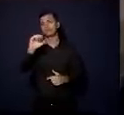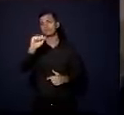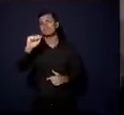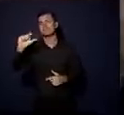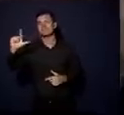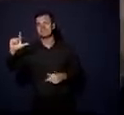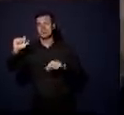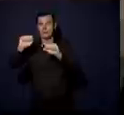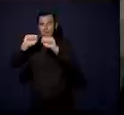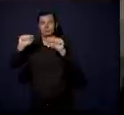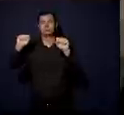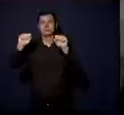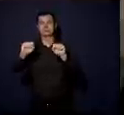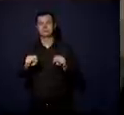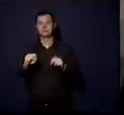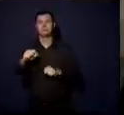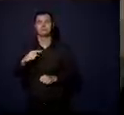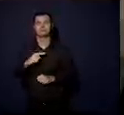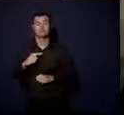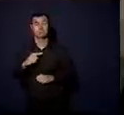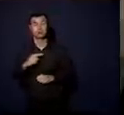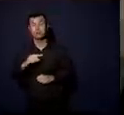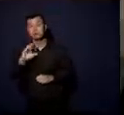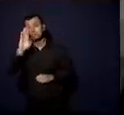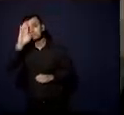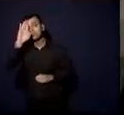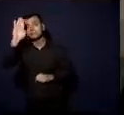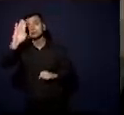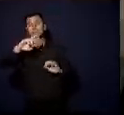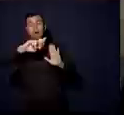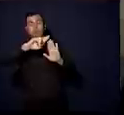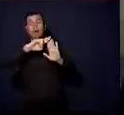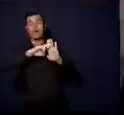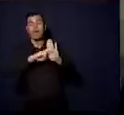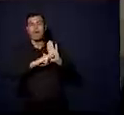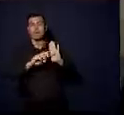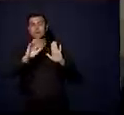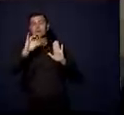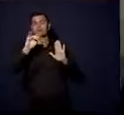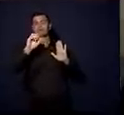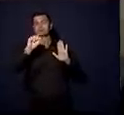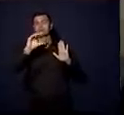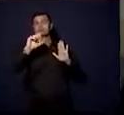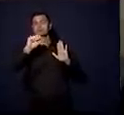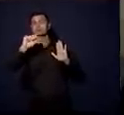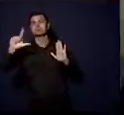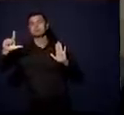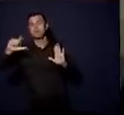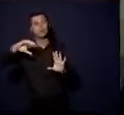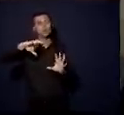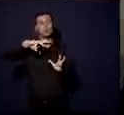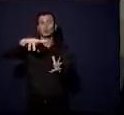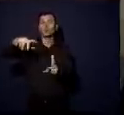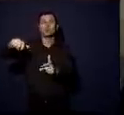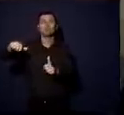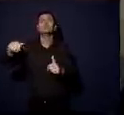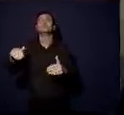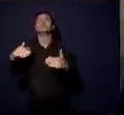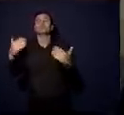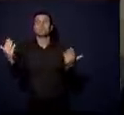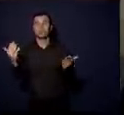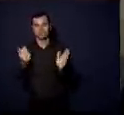Inclusive a principal a regra fiscal aí mais utilizada no mundo todo é o